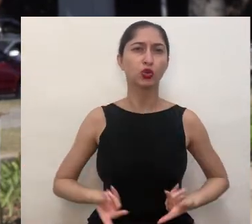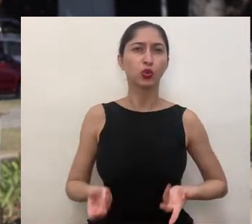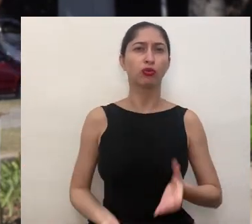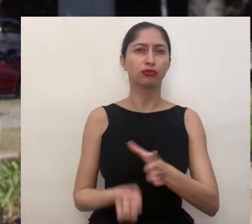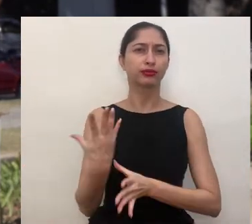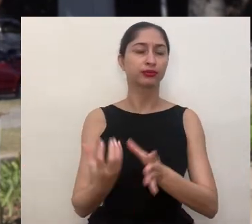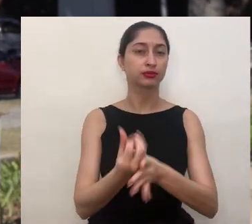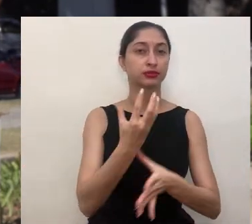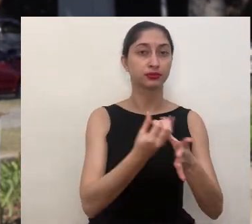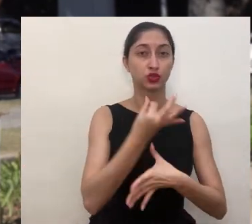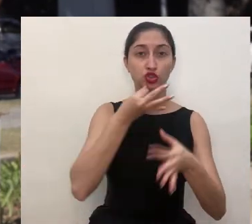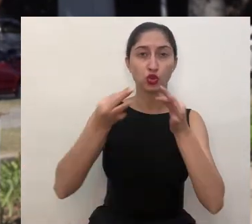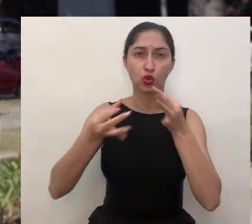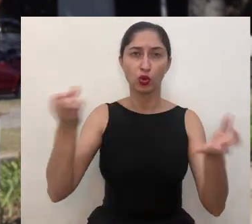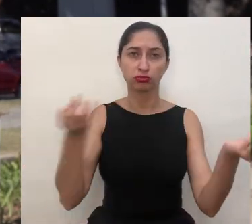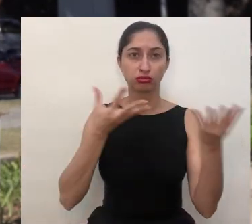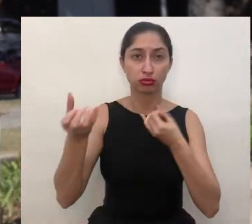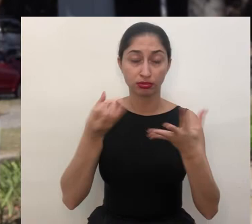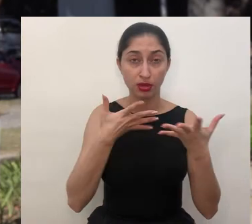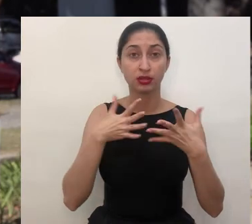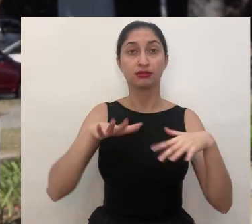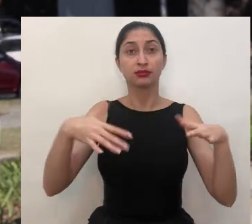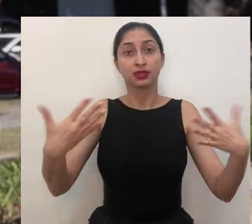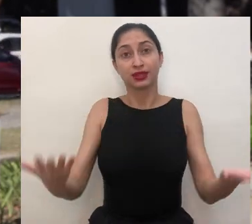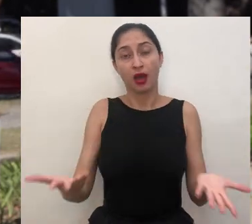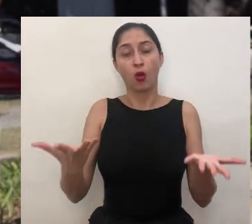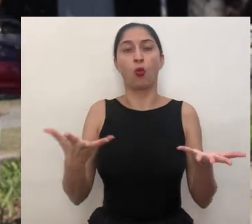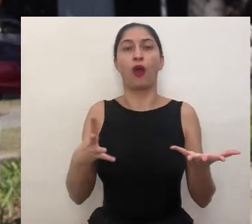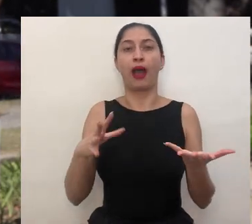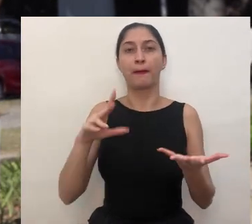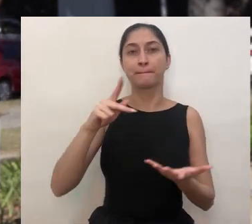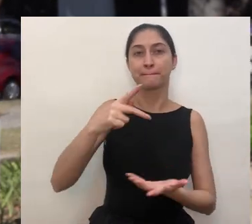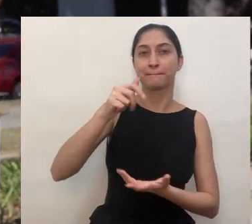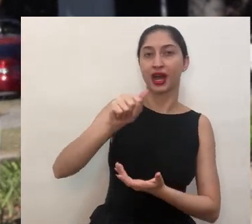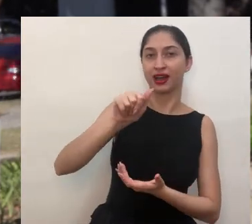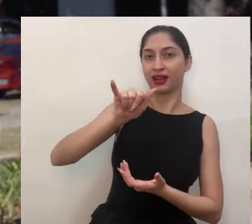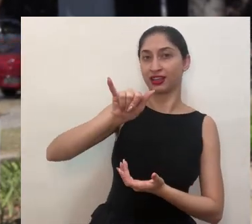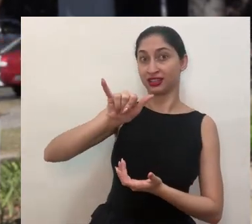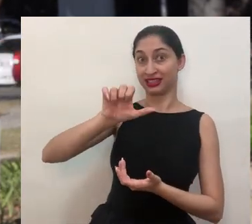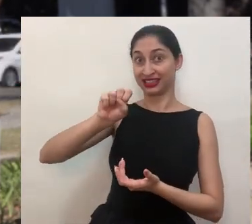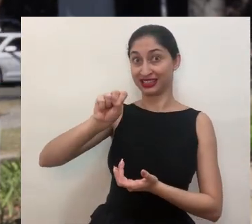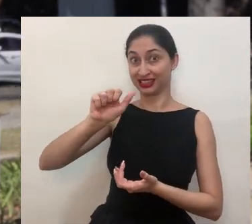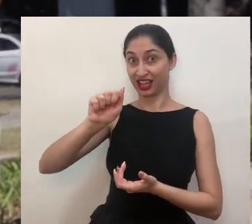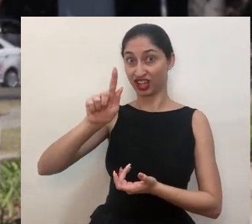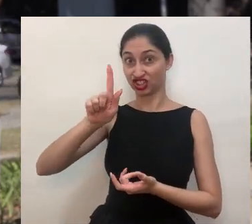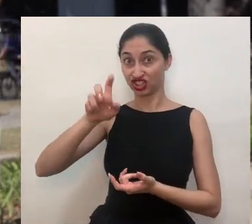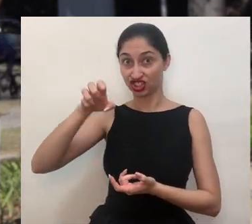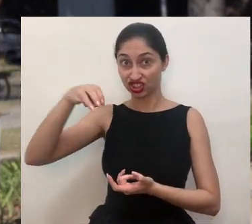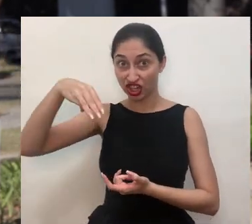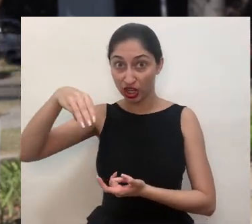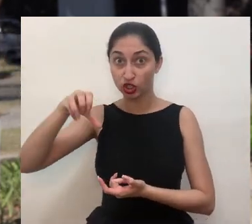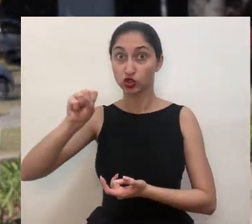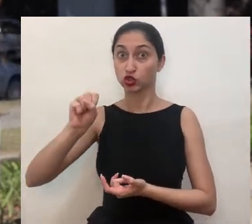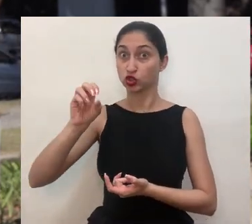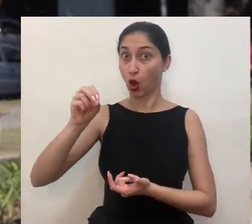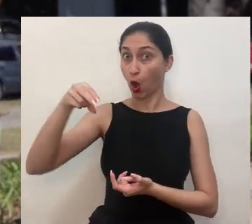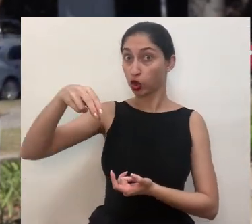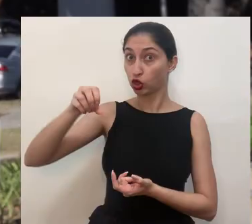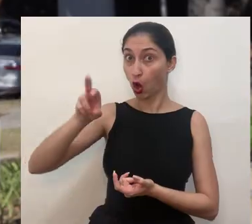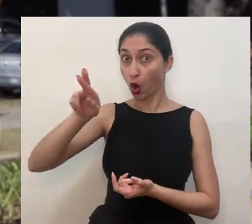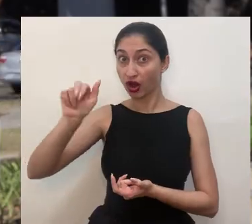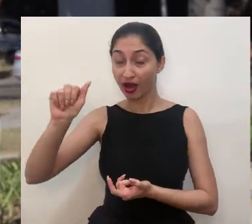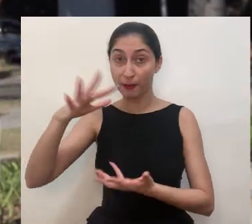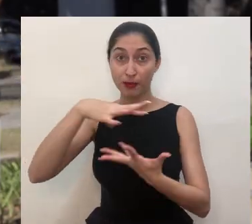uma diminuição da qualidade da paisagem sonora mundial. Ele chega inclusive a afirmar que a humanidade está caminhando para uma